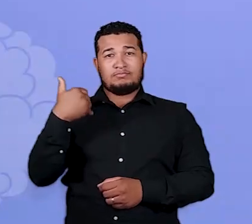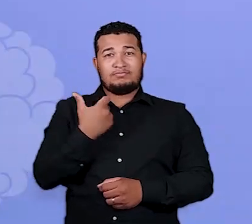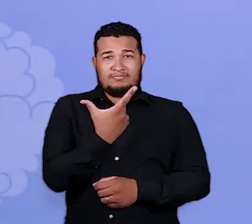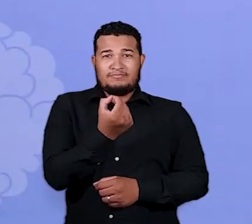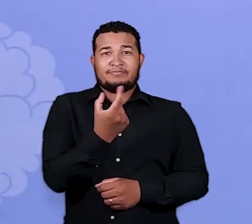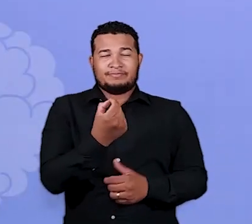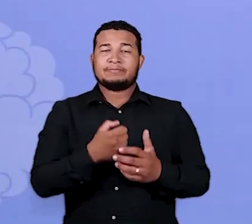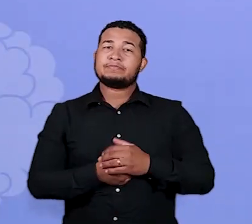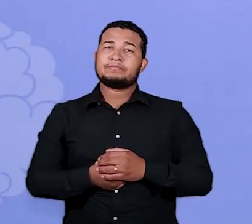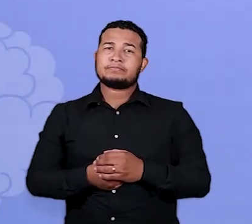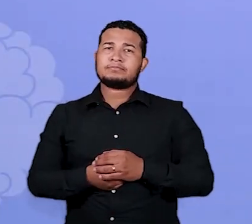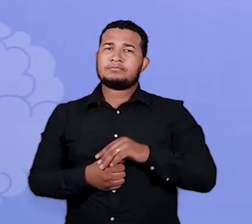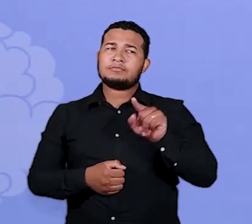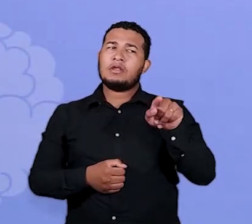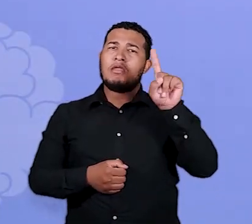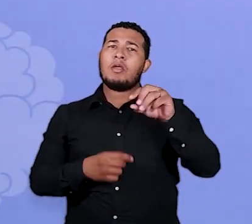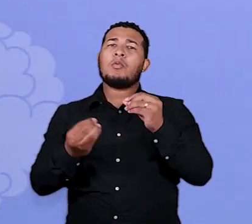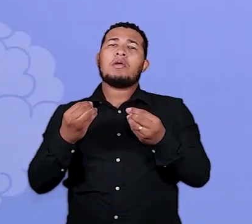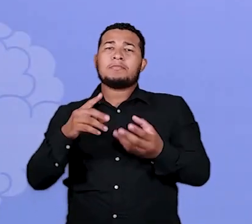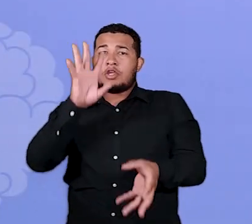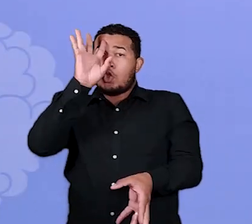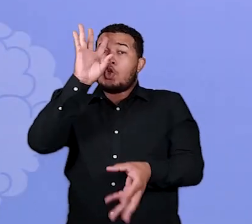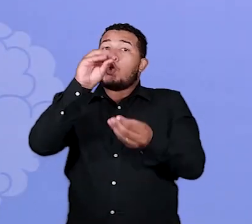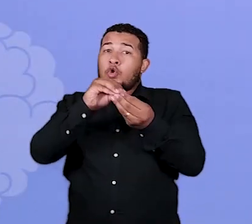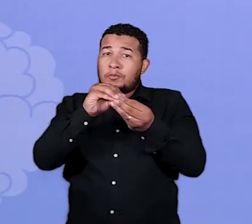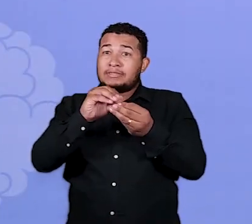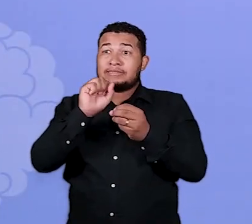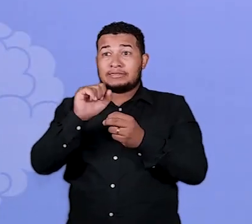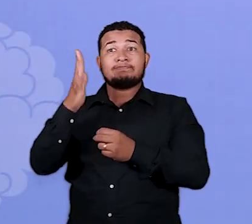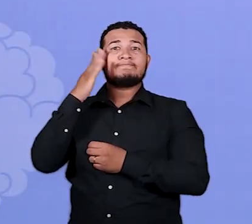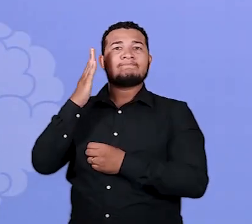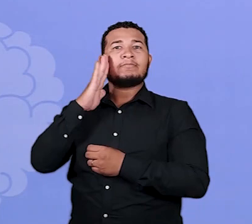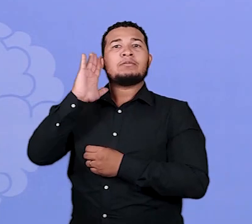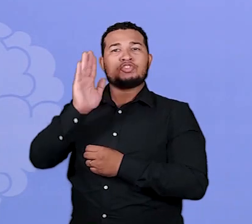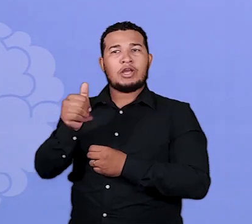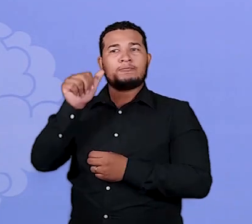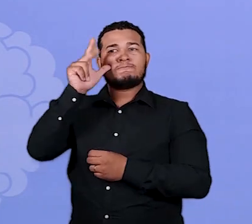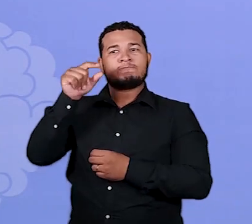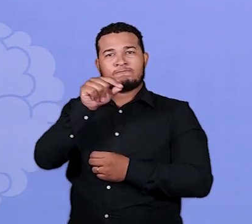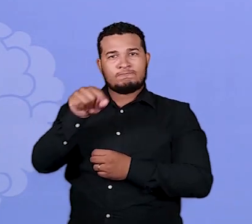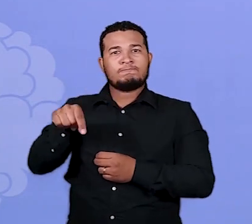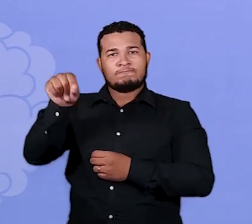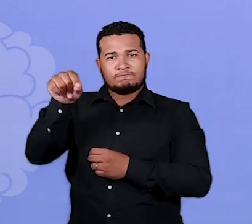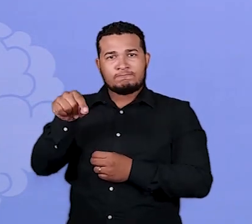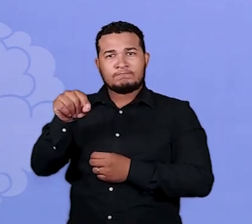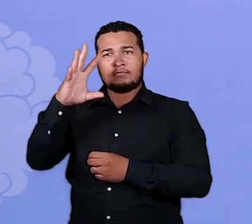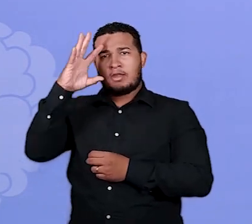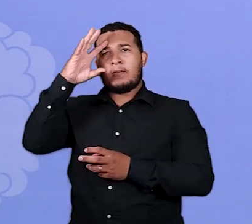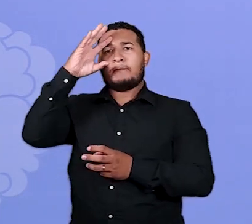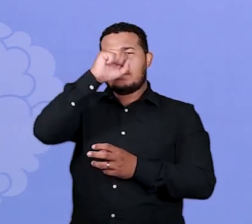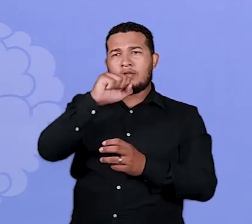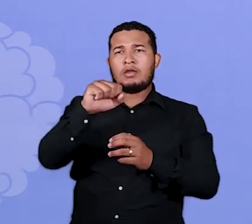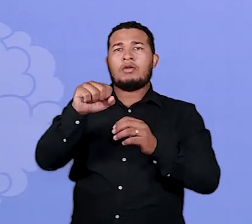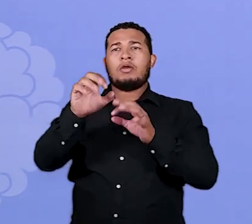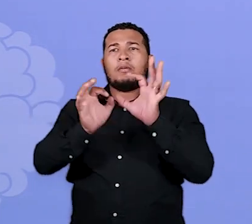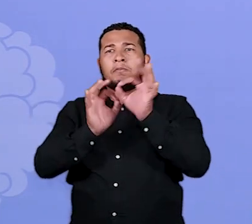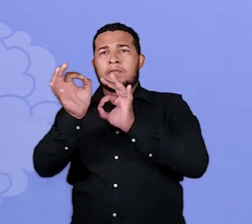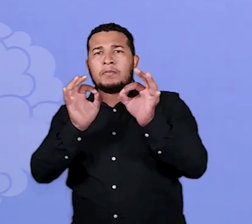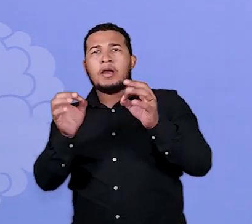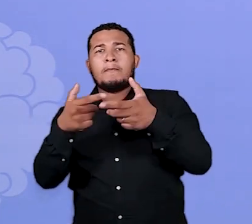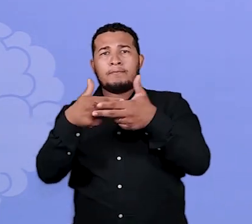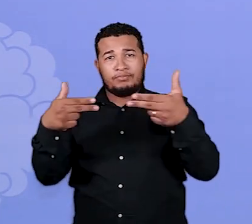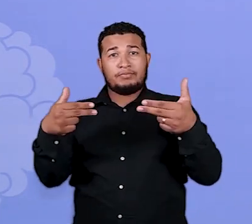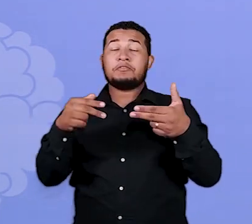anos. Então tudo isso eu estou trazendo para que você possa compreender. Se você já sabe jogar xadrez, se você já aprendeu as peças, os